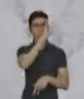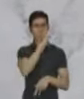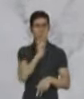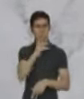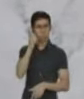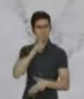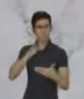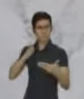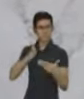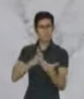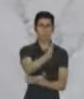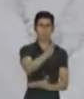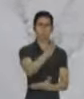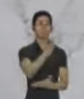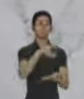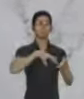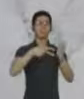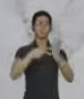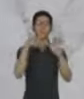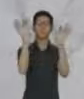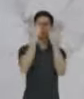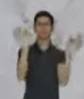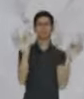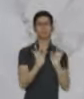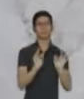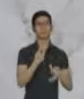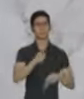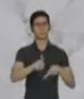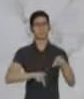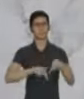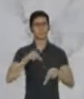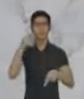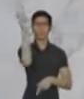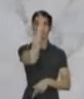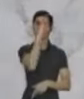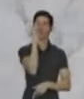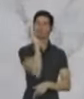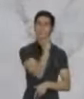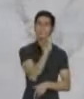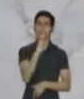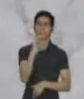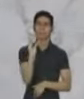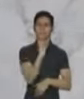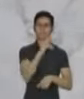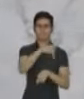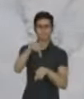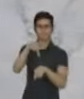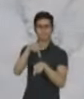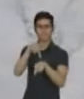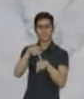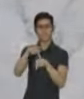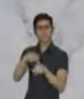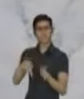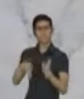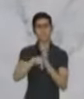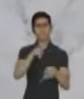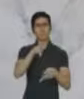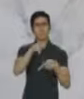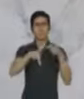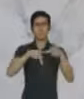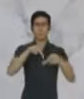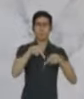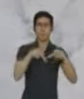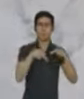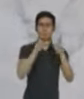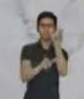o mar nós ea felicidade do povo brasileiro é um país de fato construído para o nosso povo e para o povo mestiço